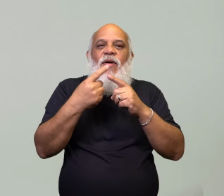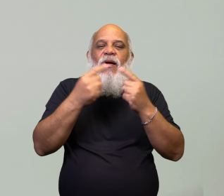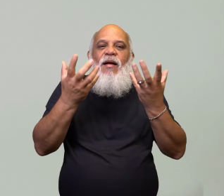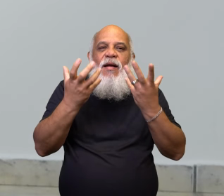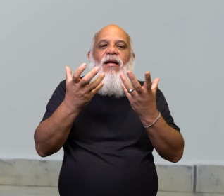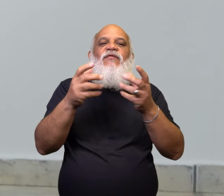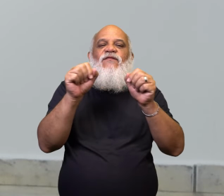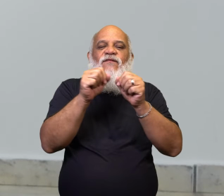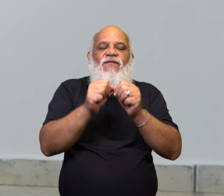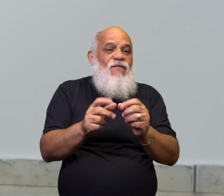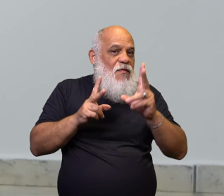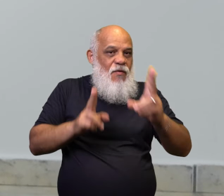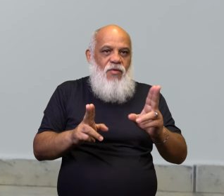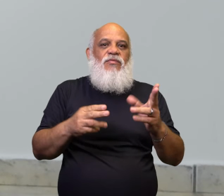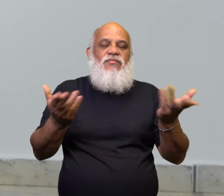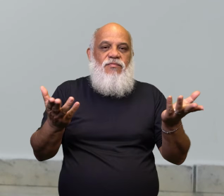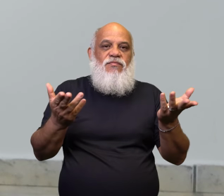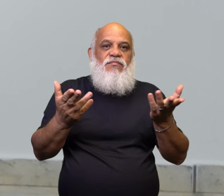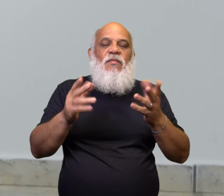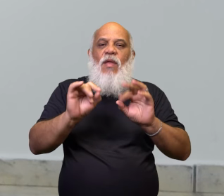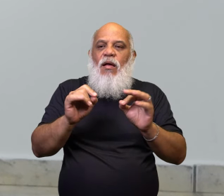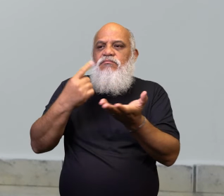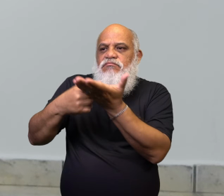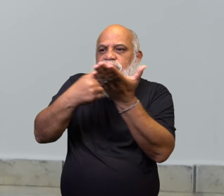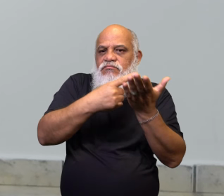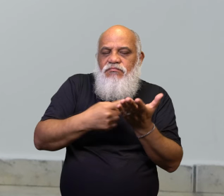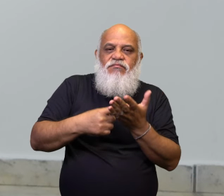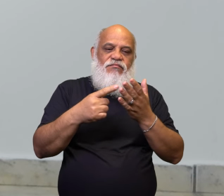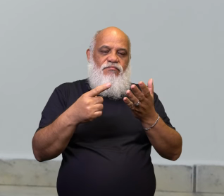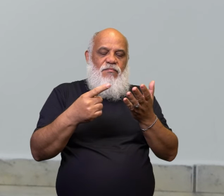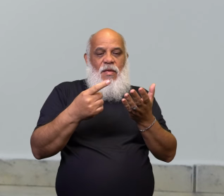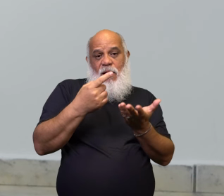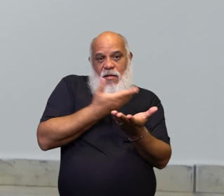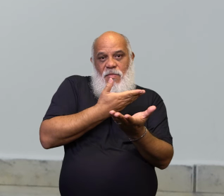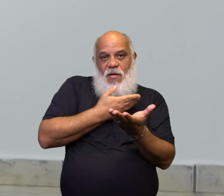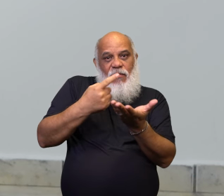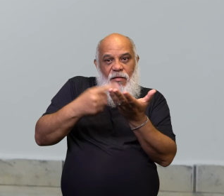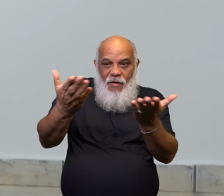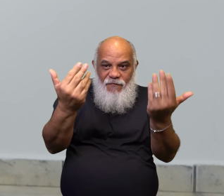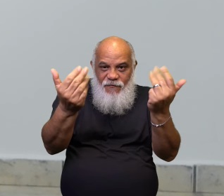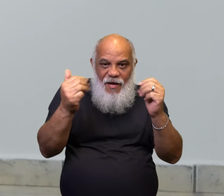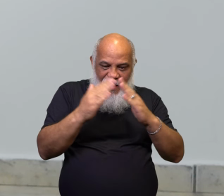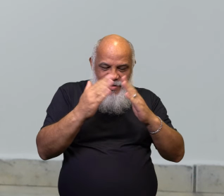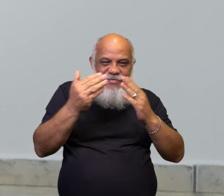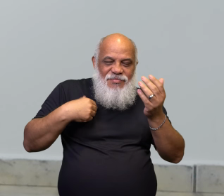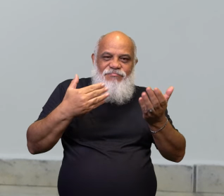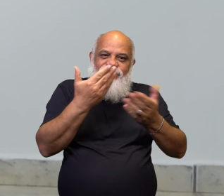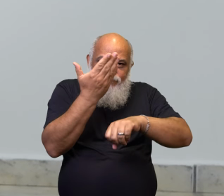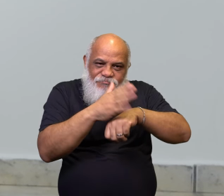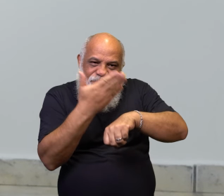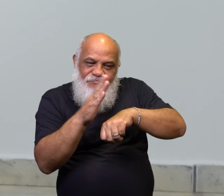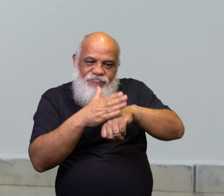dançar. E através disso, nós reunimos vários amigos aqui na porta da minha casa, aonde tudo aconteceu.